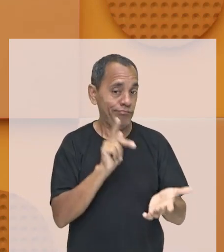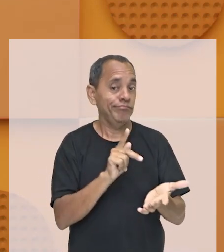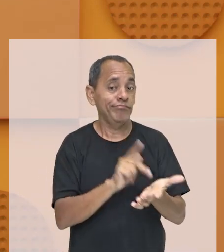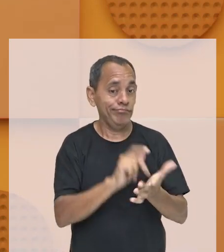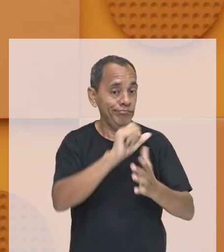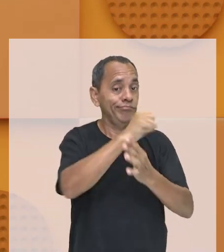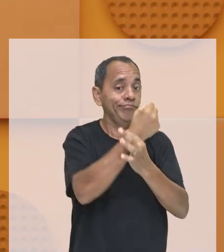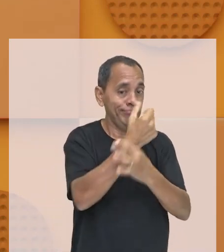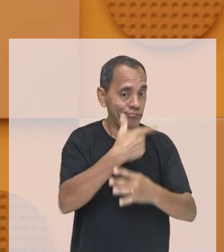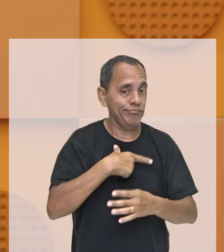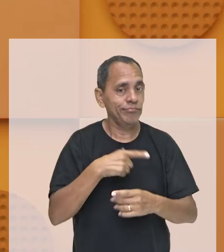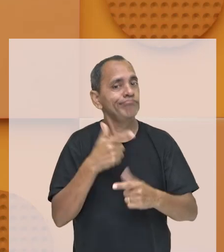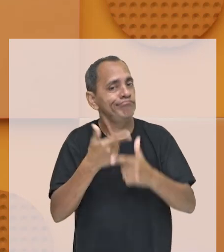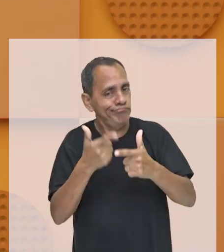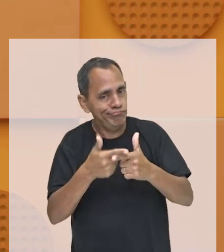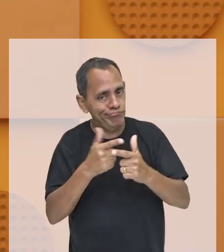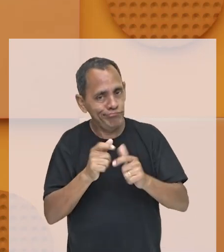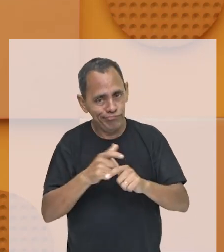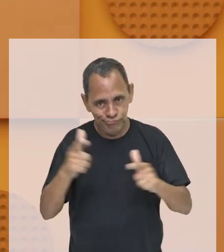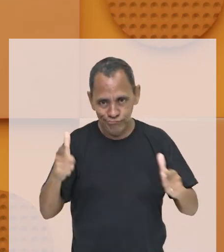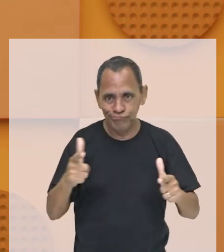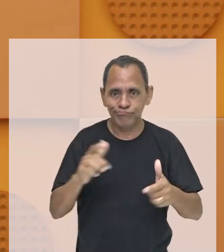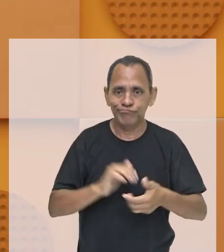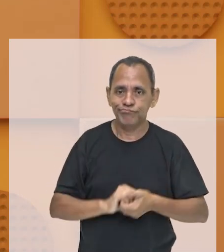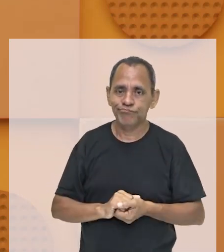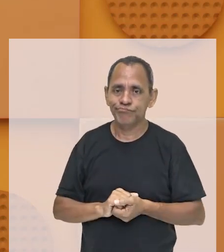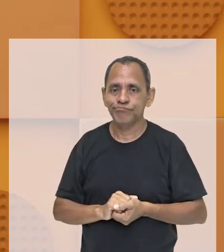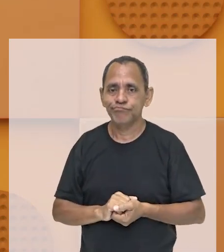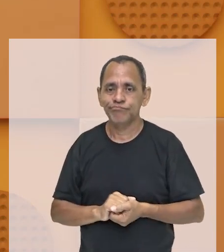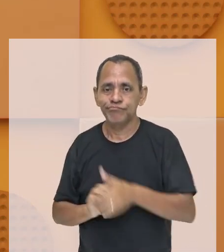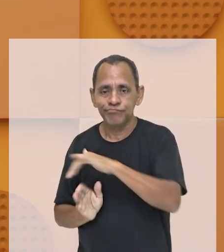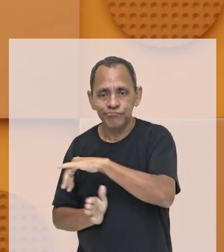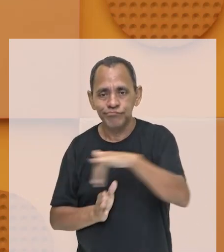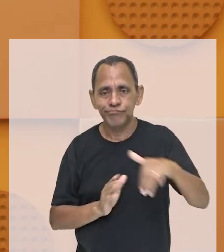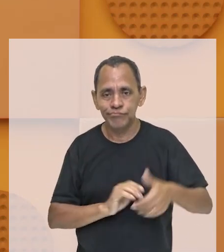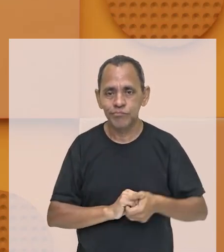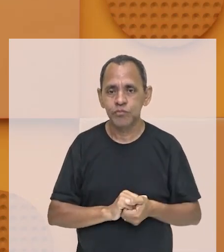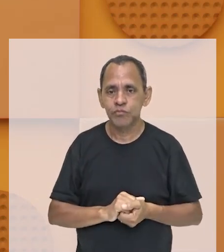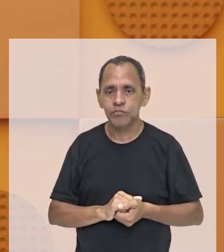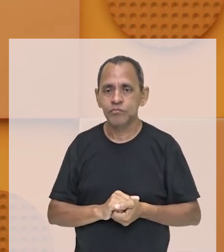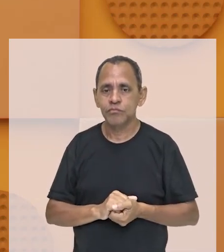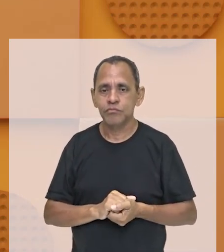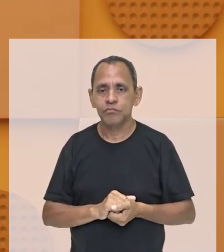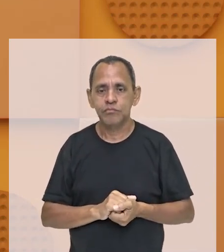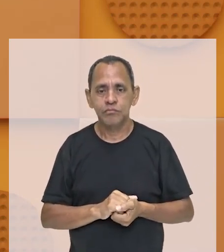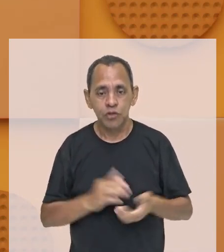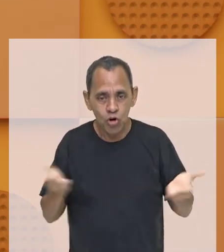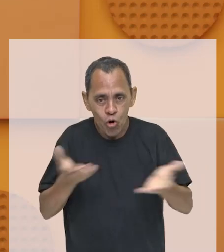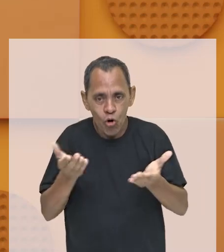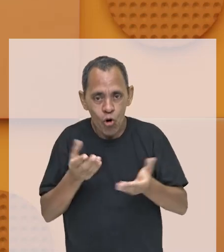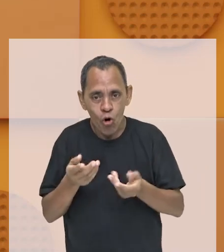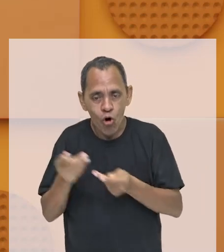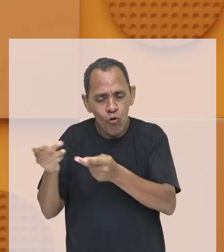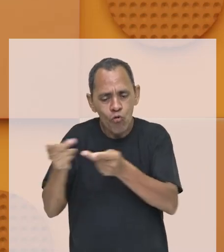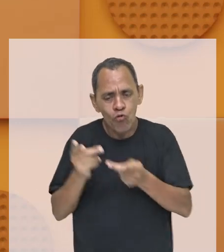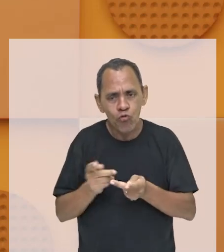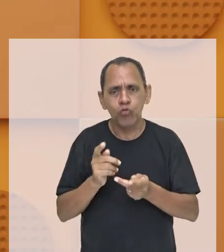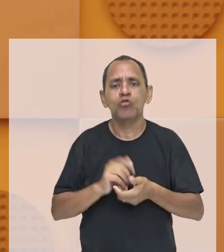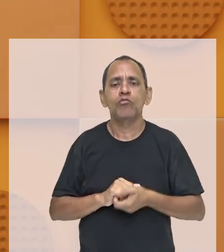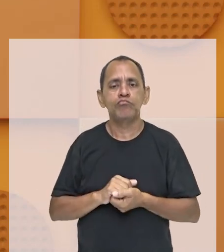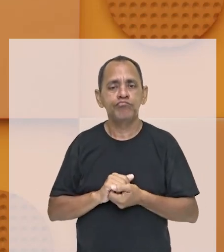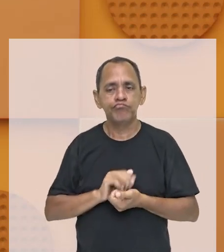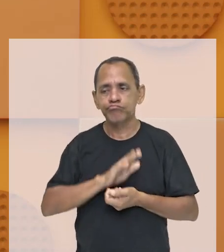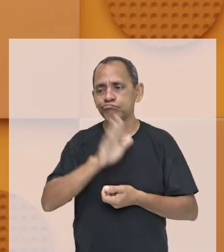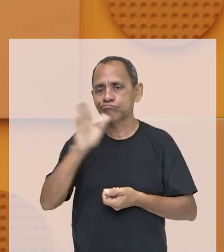lugares maiores. Agora eu vou te convidar ao seguinte, você colocar uma câmera no peito e dar uma volta